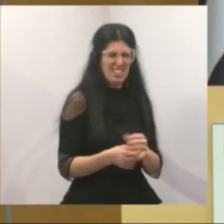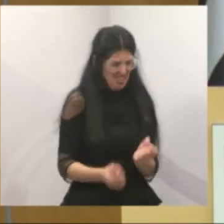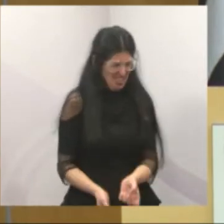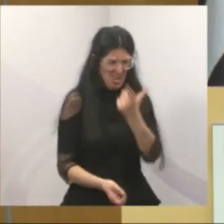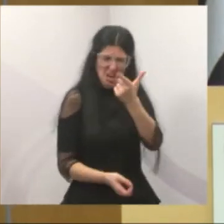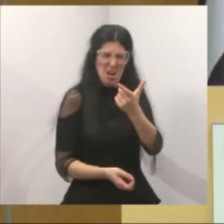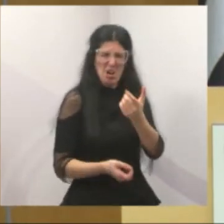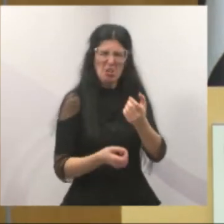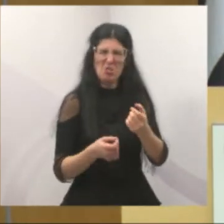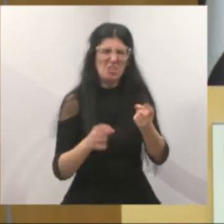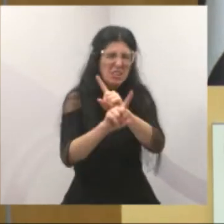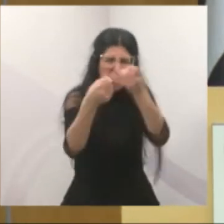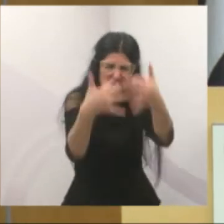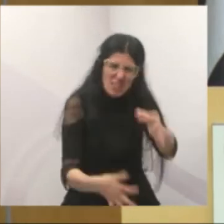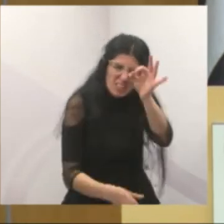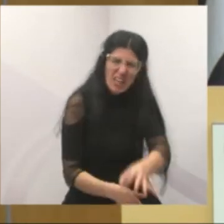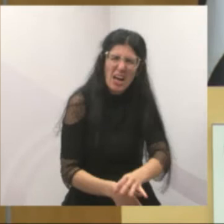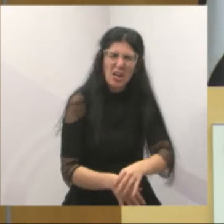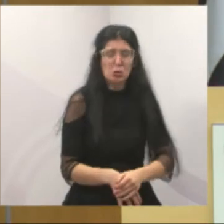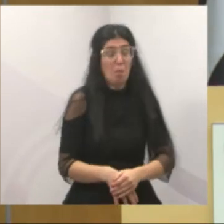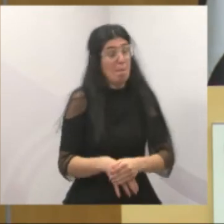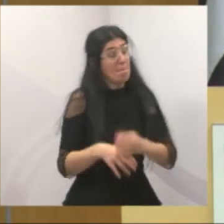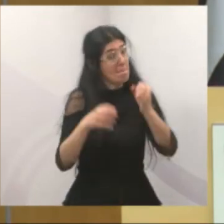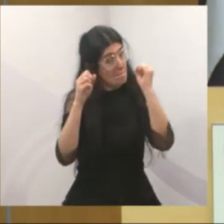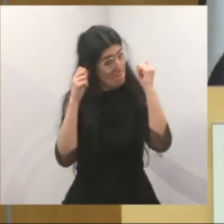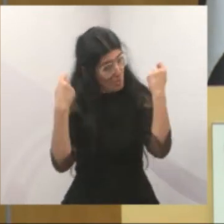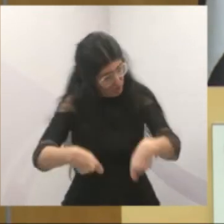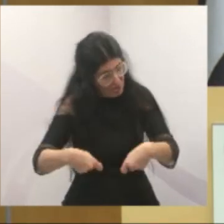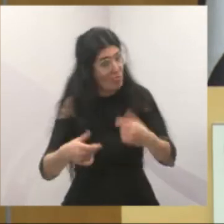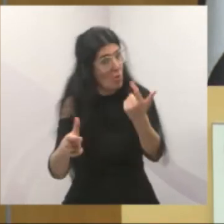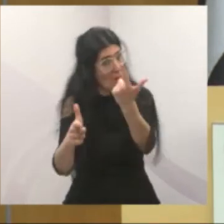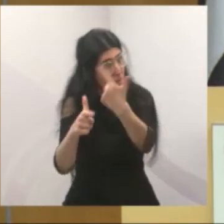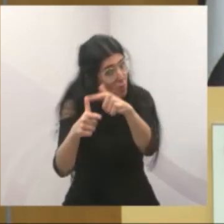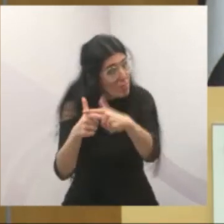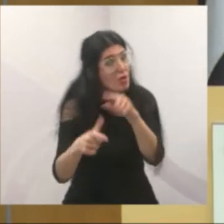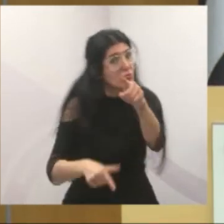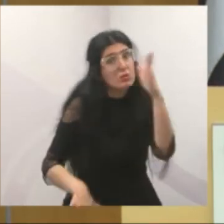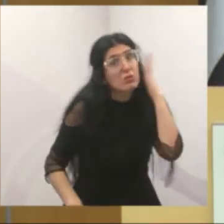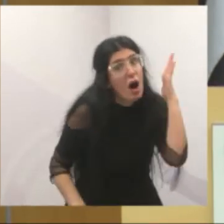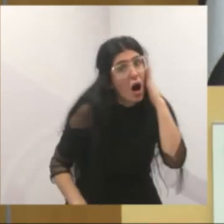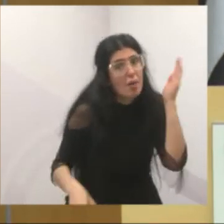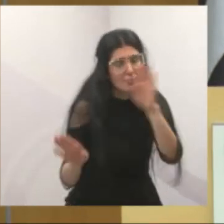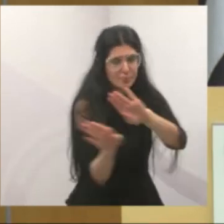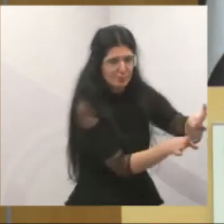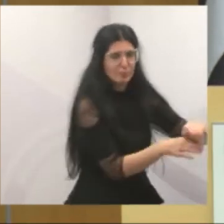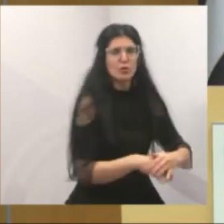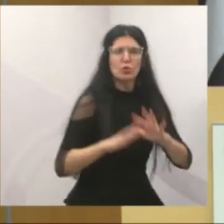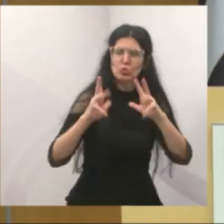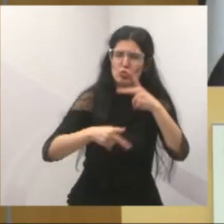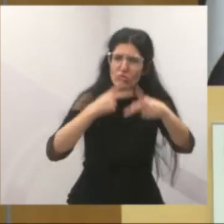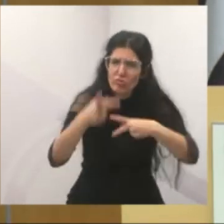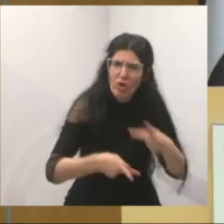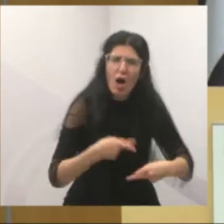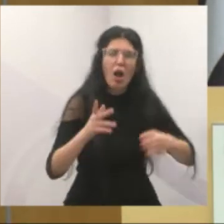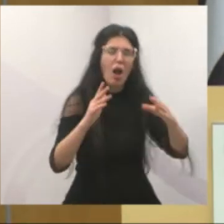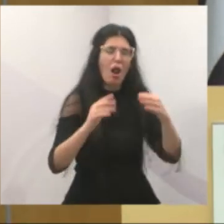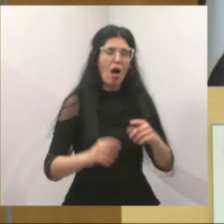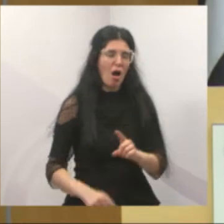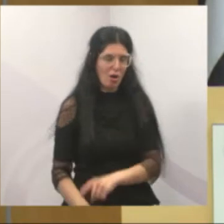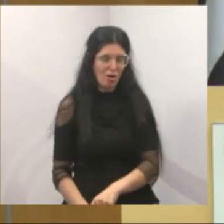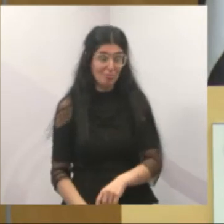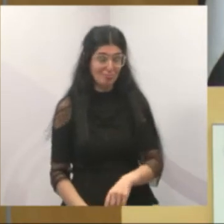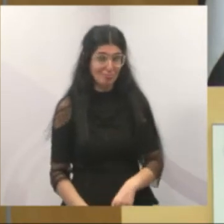A questão é o seguinte, outra coisa, tudo isso nós estamos falando lá do hospital de campanha. Por que